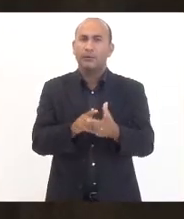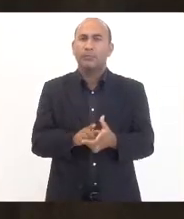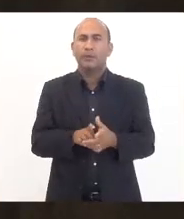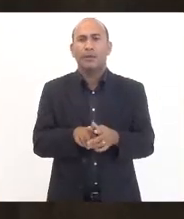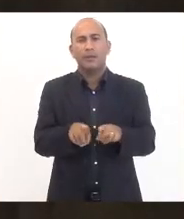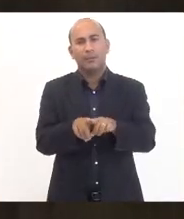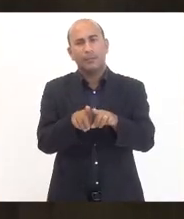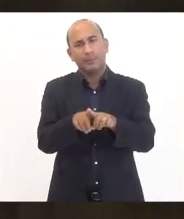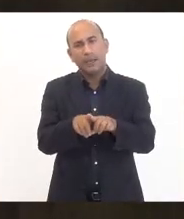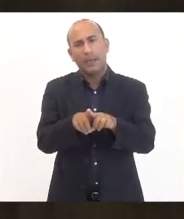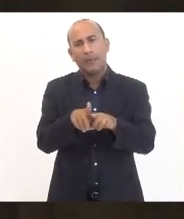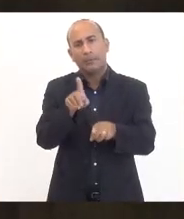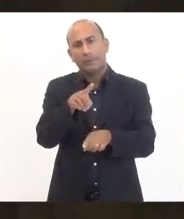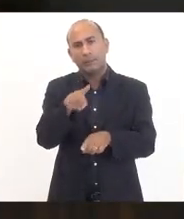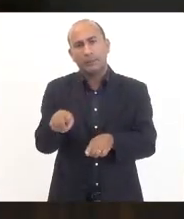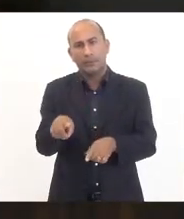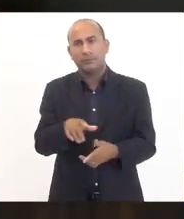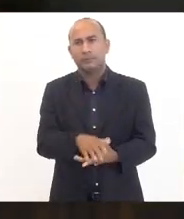Ok.